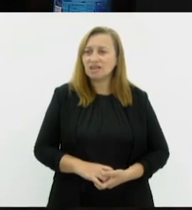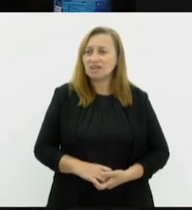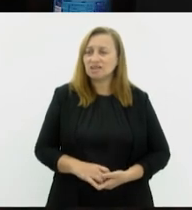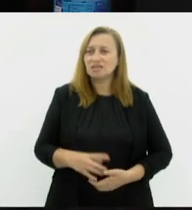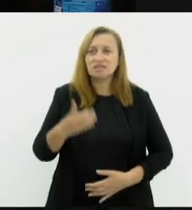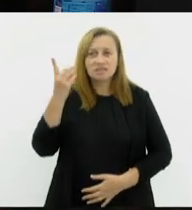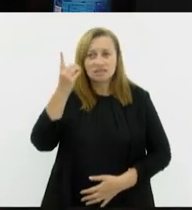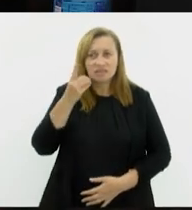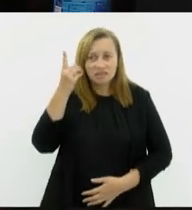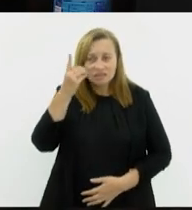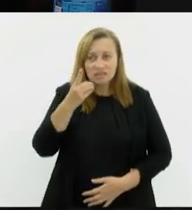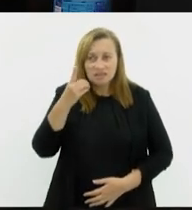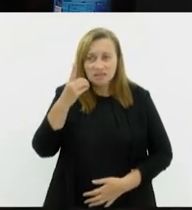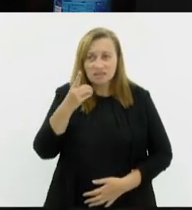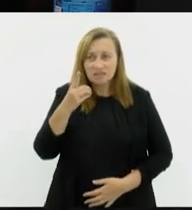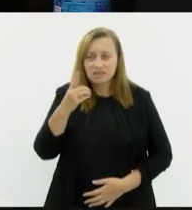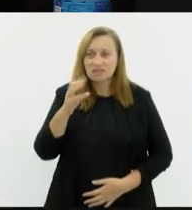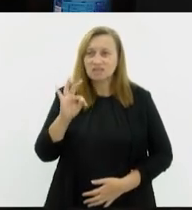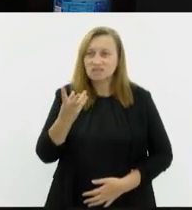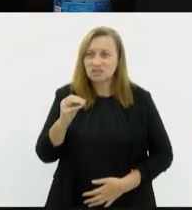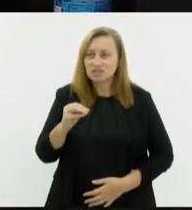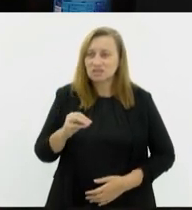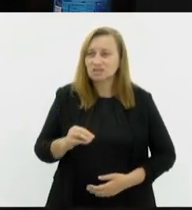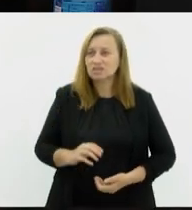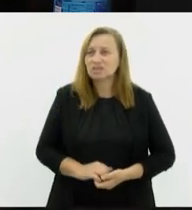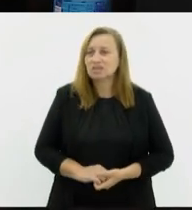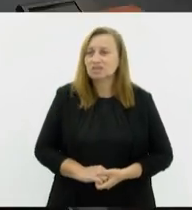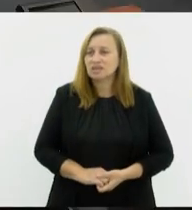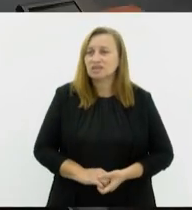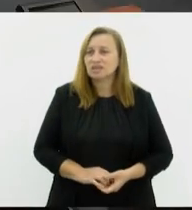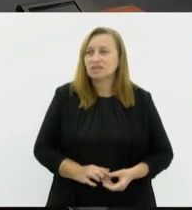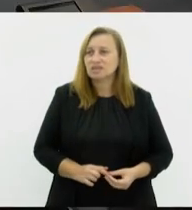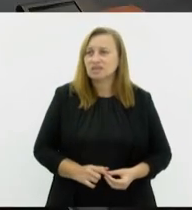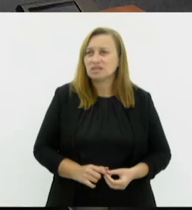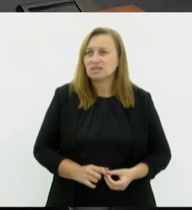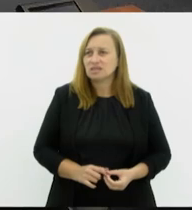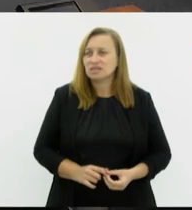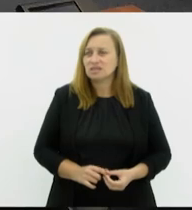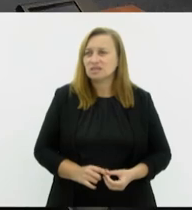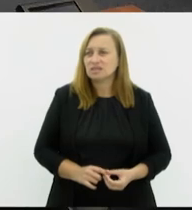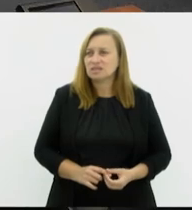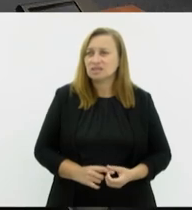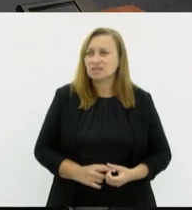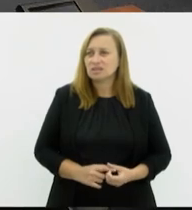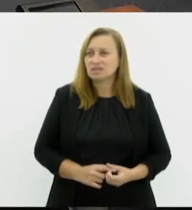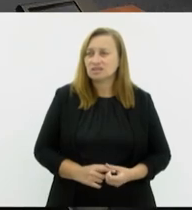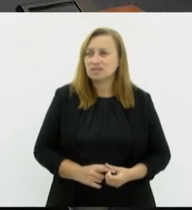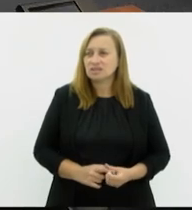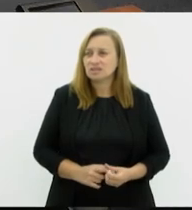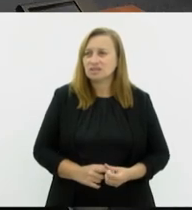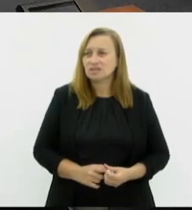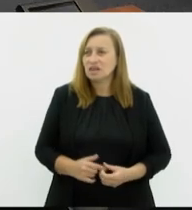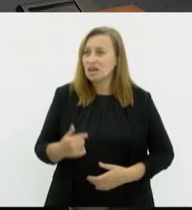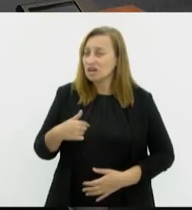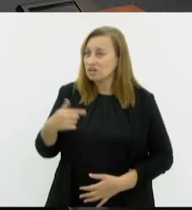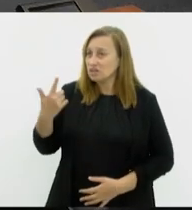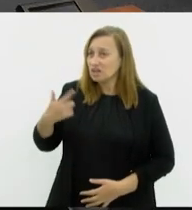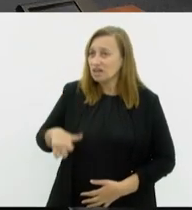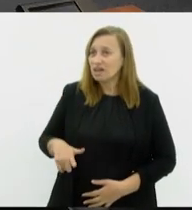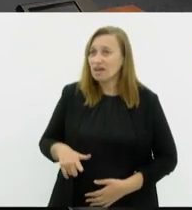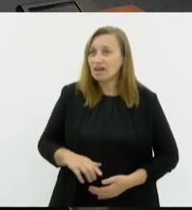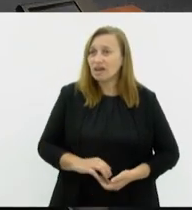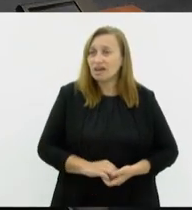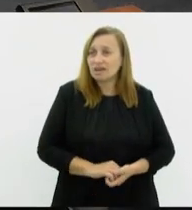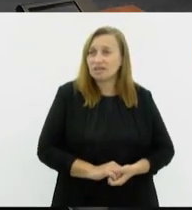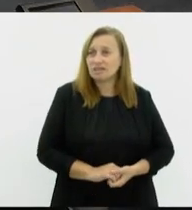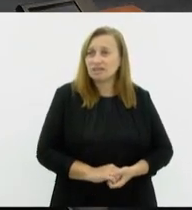deputado Thiago Galhaço. Cão, alô. Aqui estou novamente, presidente. Vamos